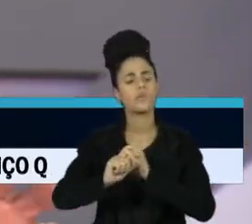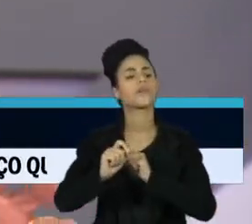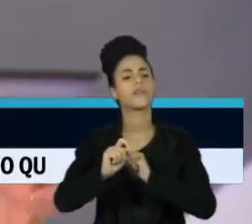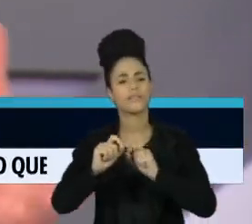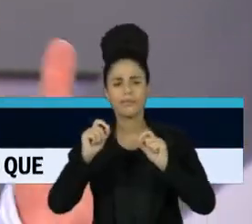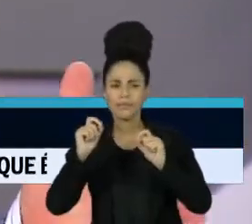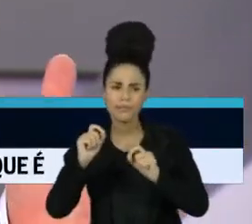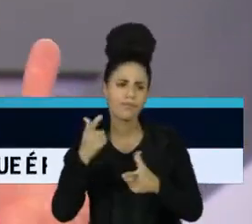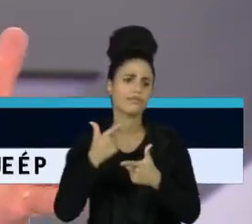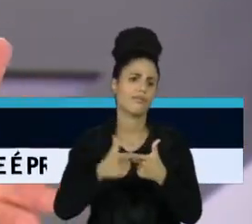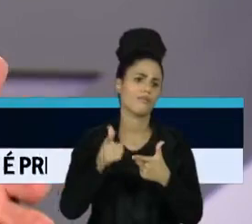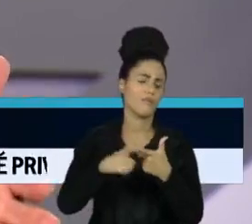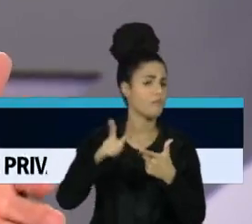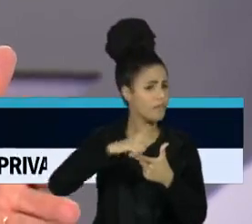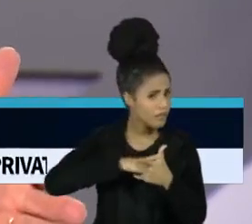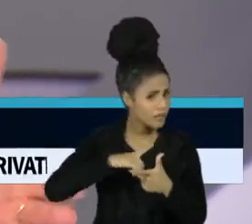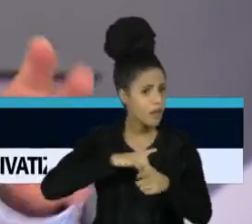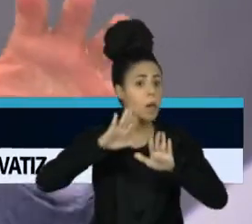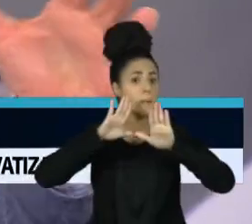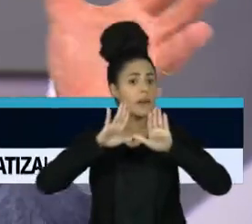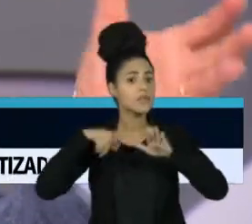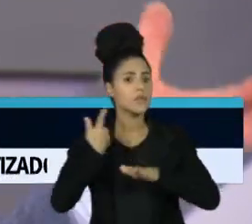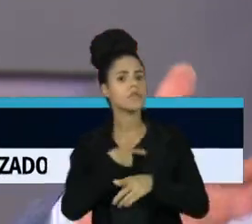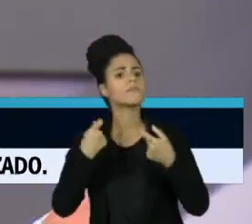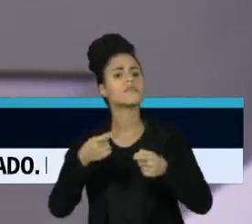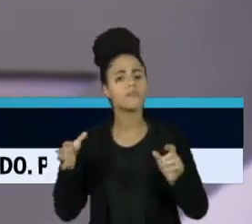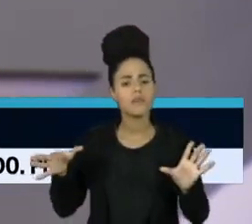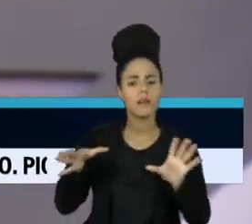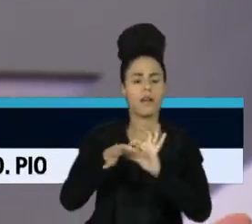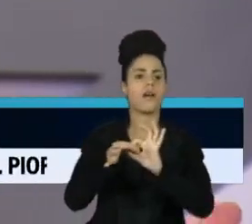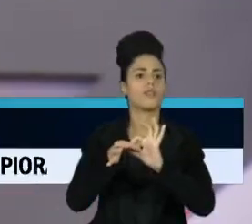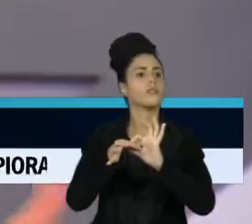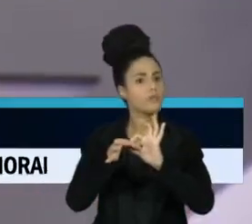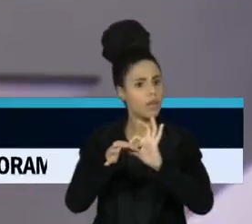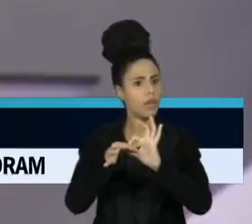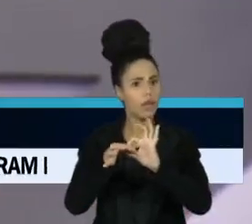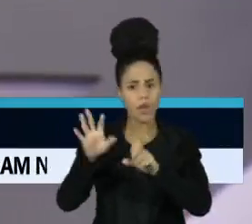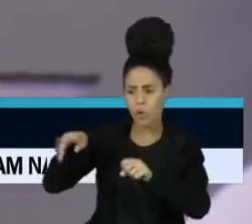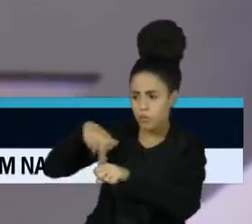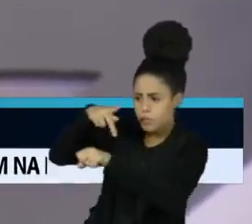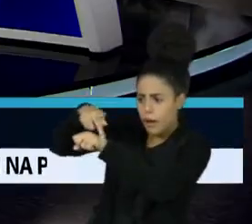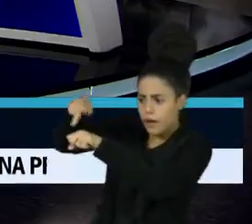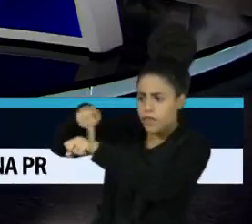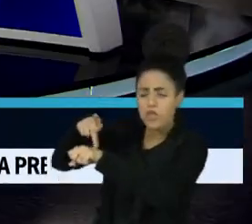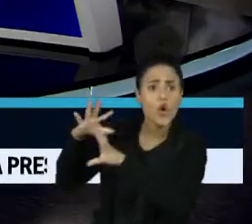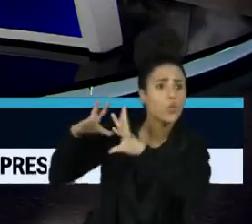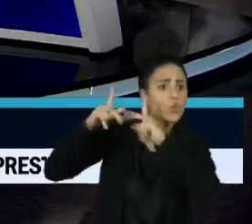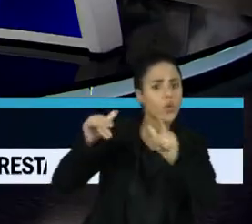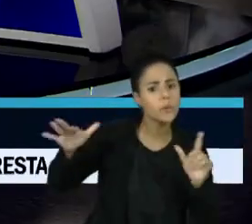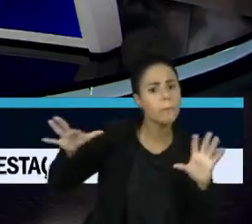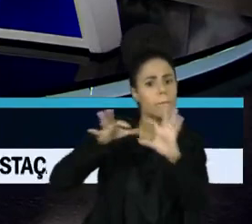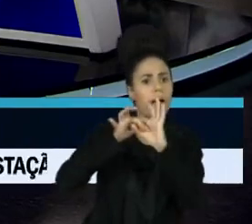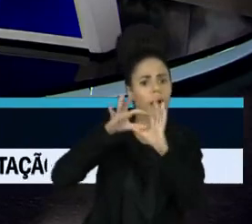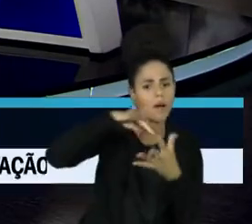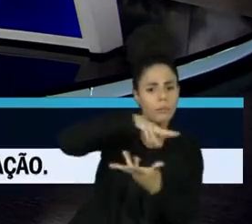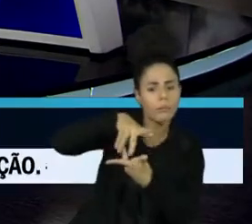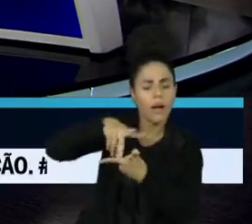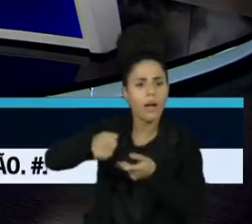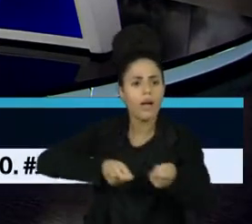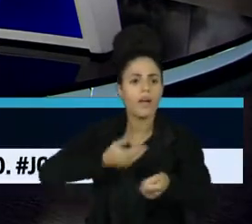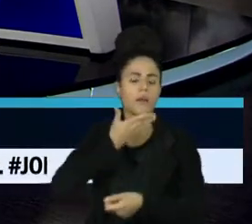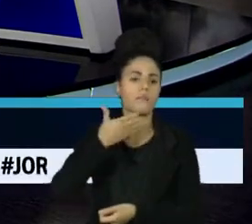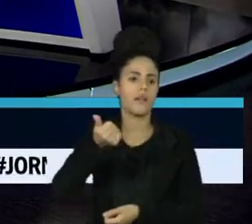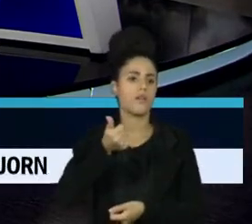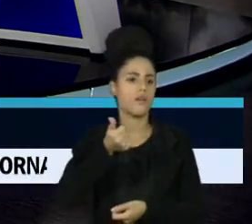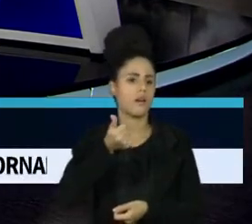no mundo mas a gente precisa ter um consenso para que o planeta sobreviva ao longo do jornal vemos aí vários problemas